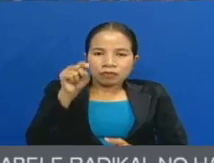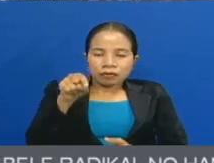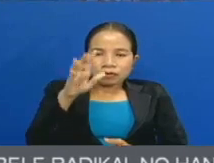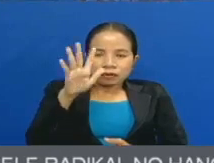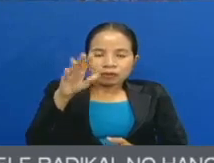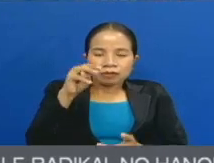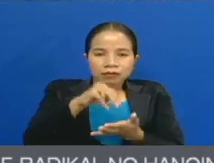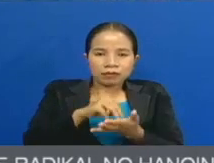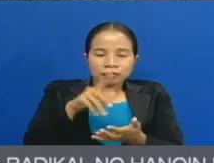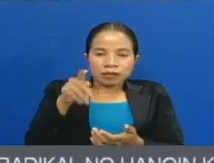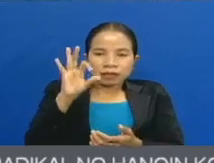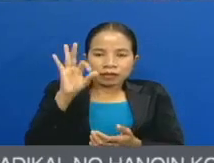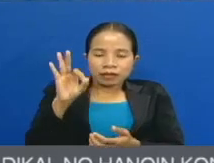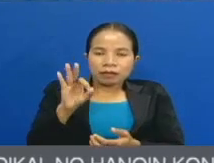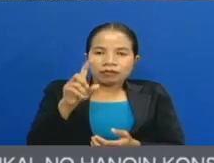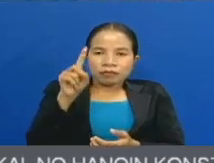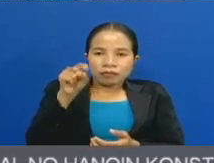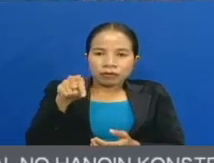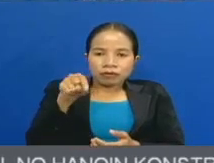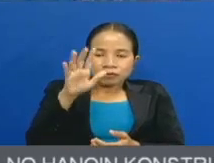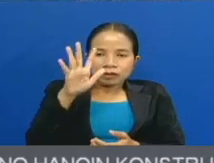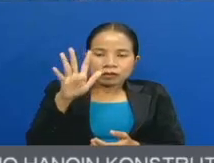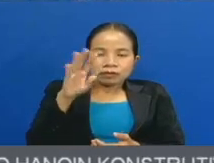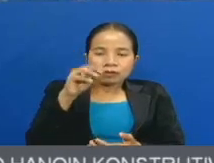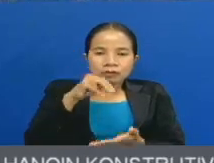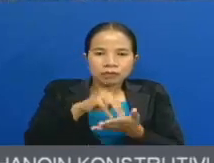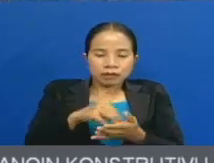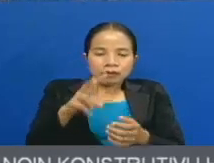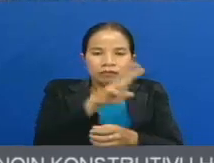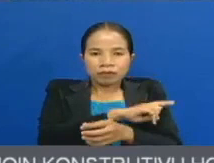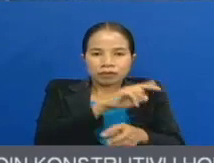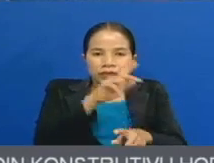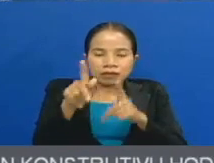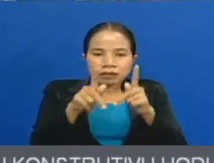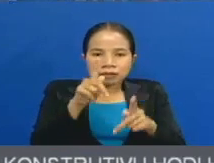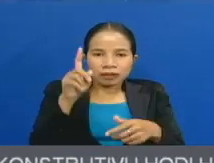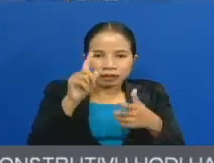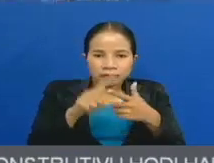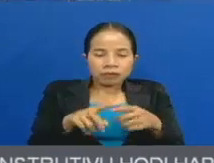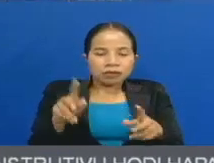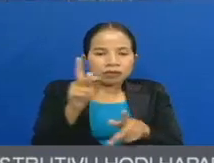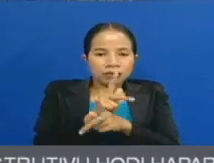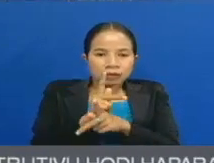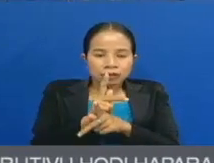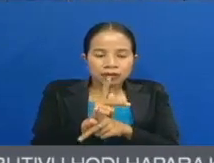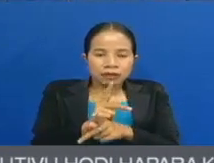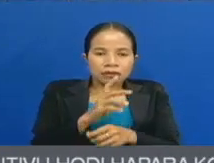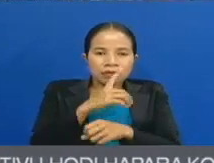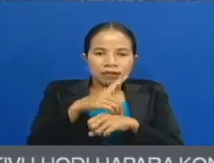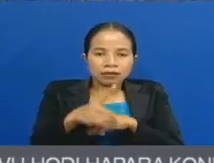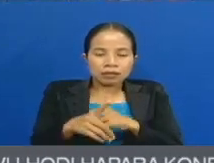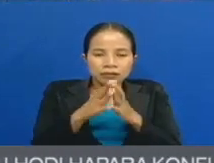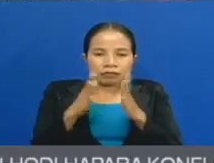Pfizer, 1,2 milhões. Para vacina e também a macira, para depois evitar desastre para o outro